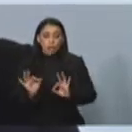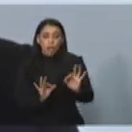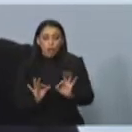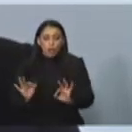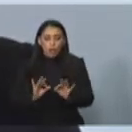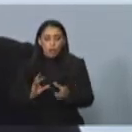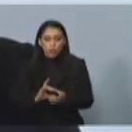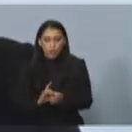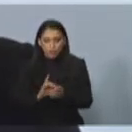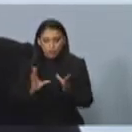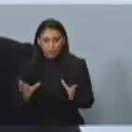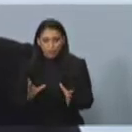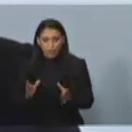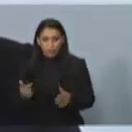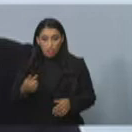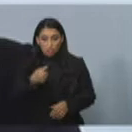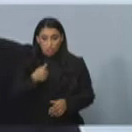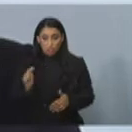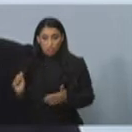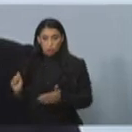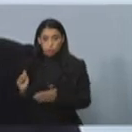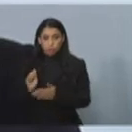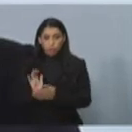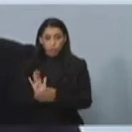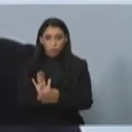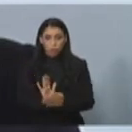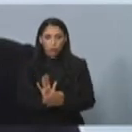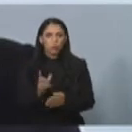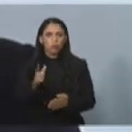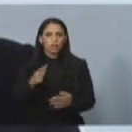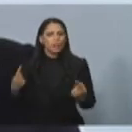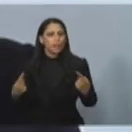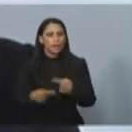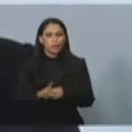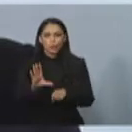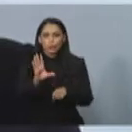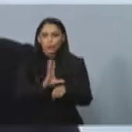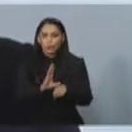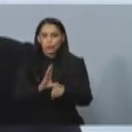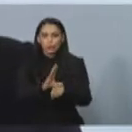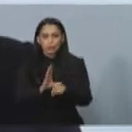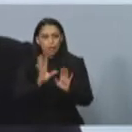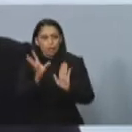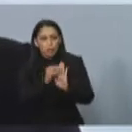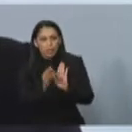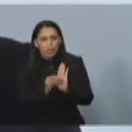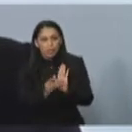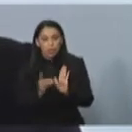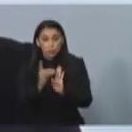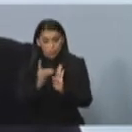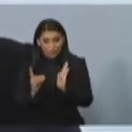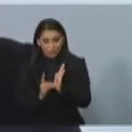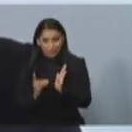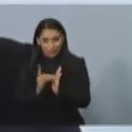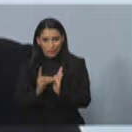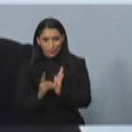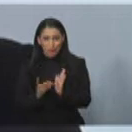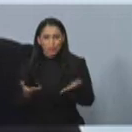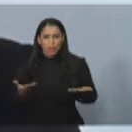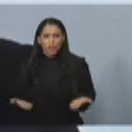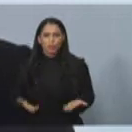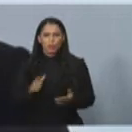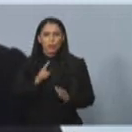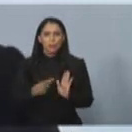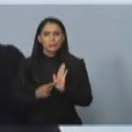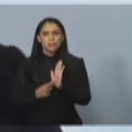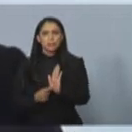de amicus curiae, nossa contribuição reside na argumentação da inconstitucionalidade material do decreto. Eu seria muito objetivo, excelências, com relação à